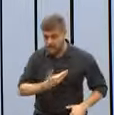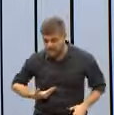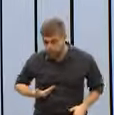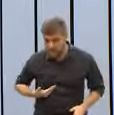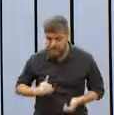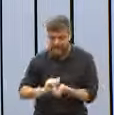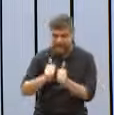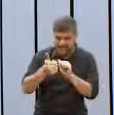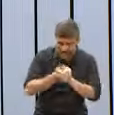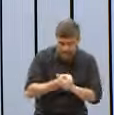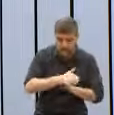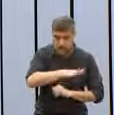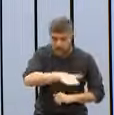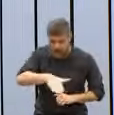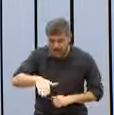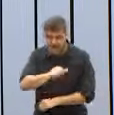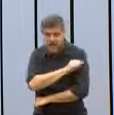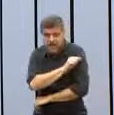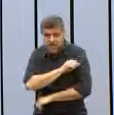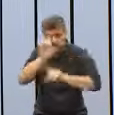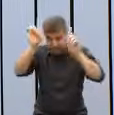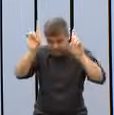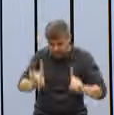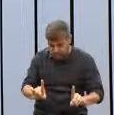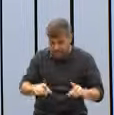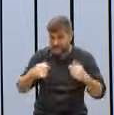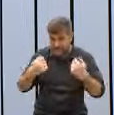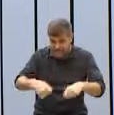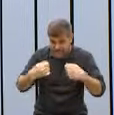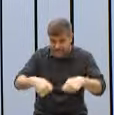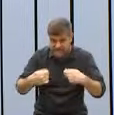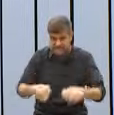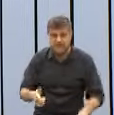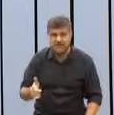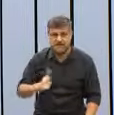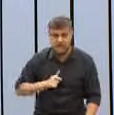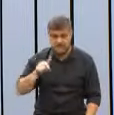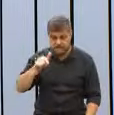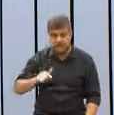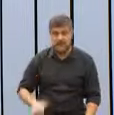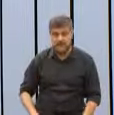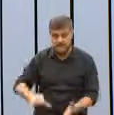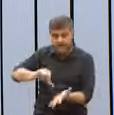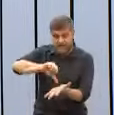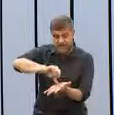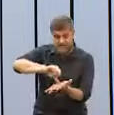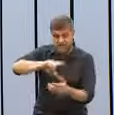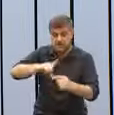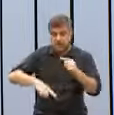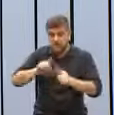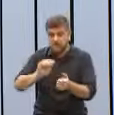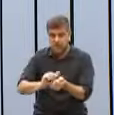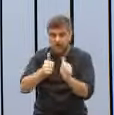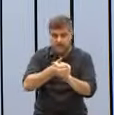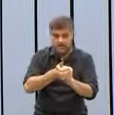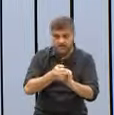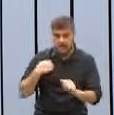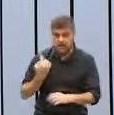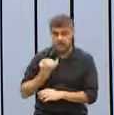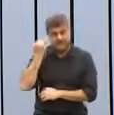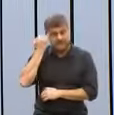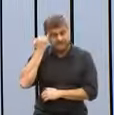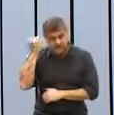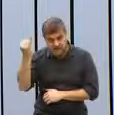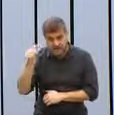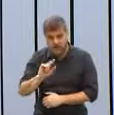municipal adaptado para as crianças ou adolescentes que precisem na rede, ele sai de produção própria. Sim. E a